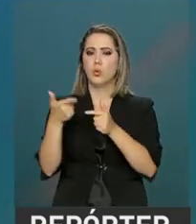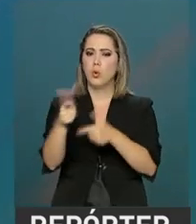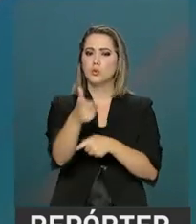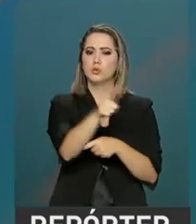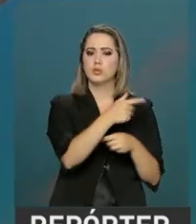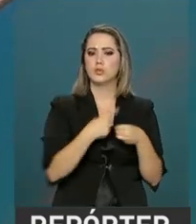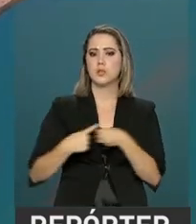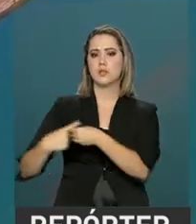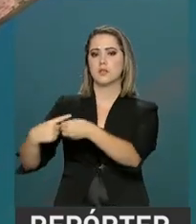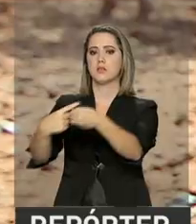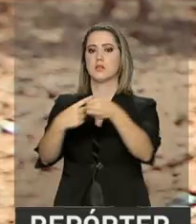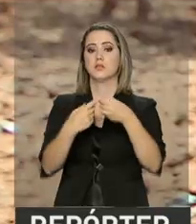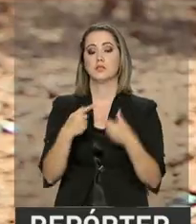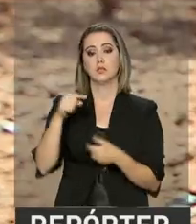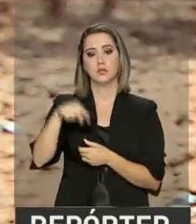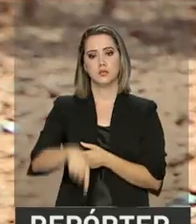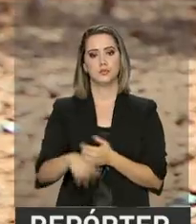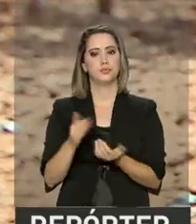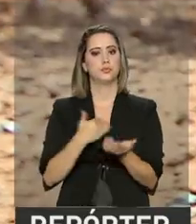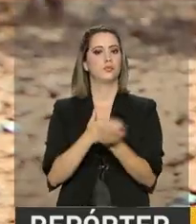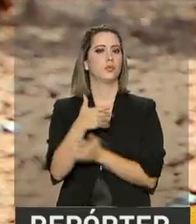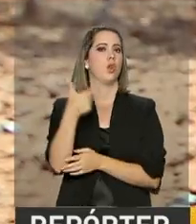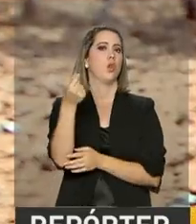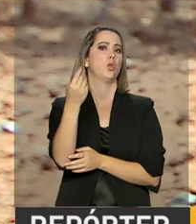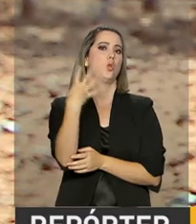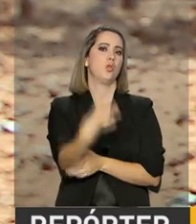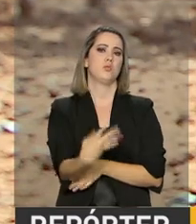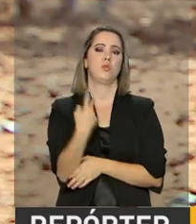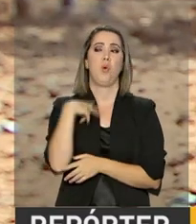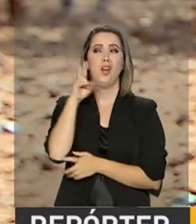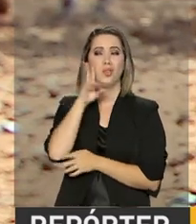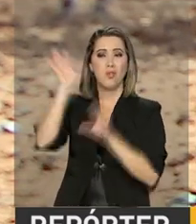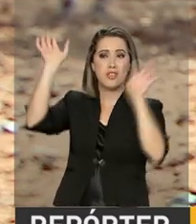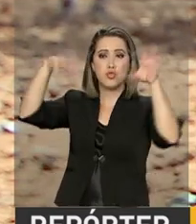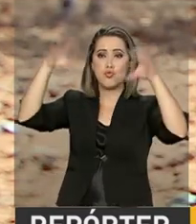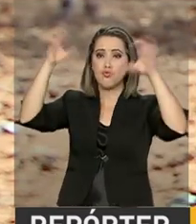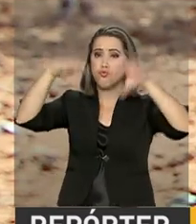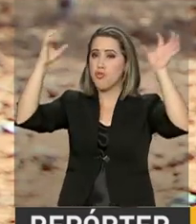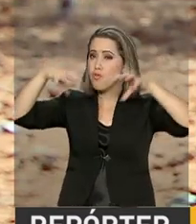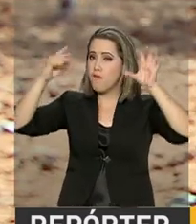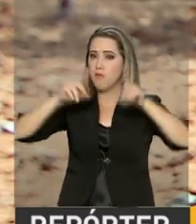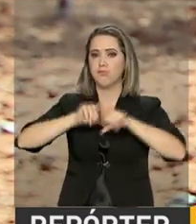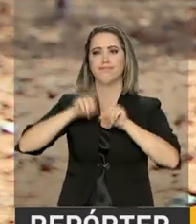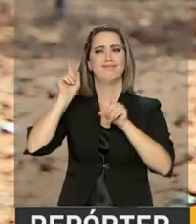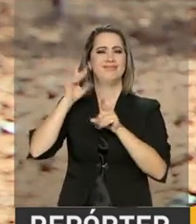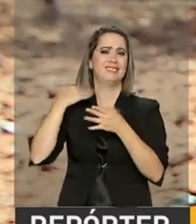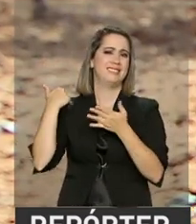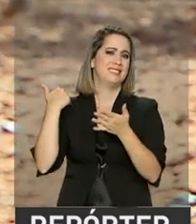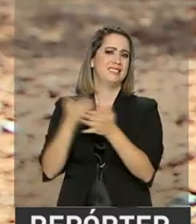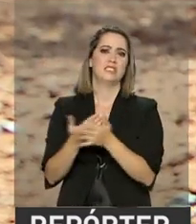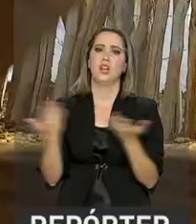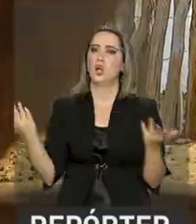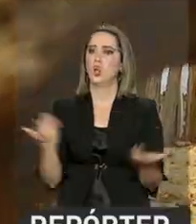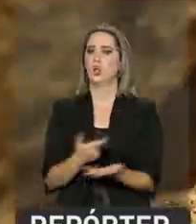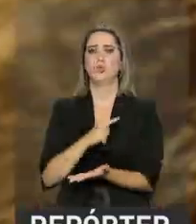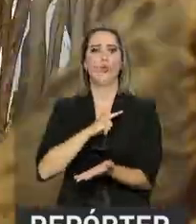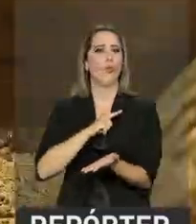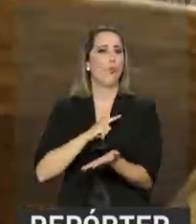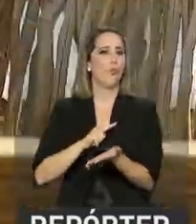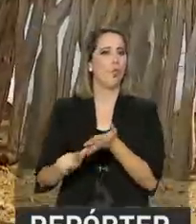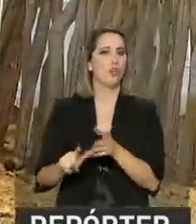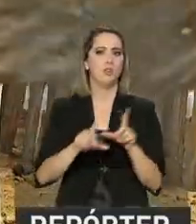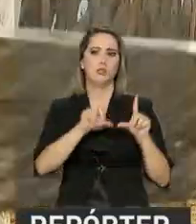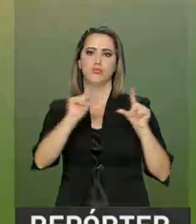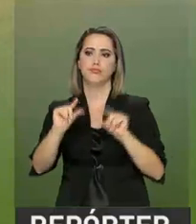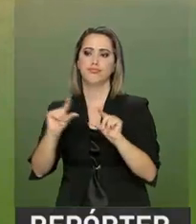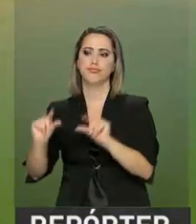da região. 2004 para cá, 2004 foi quando eu vi chuva aqui à vontade. Daí para cá foi tudo só diminuindo,